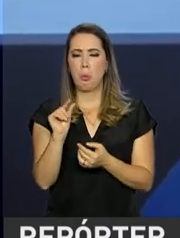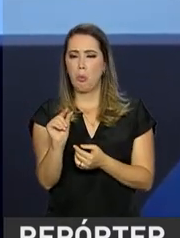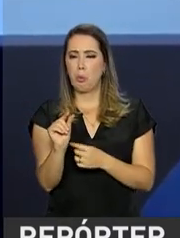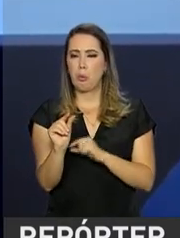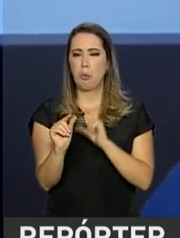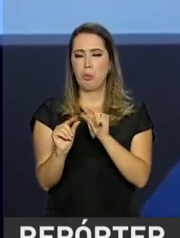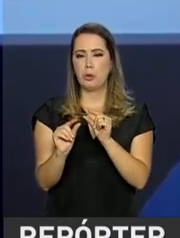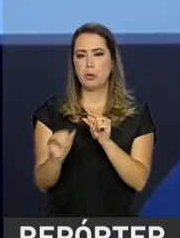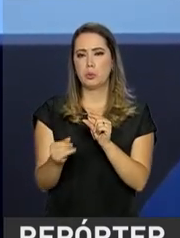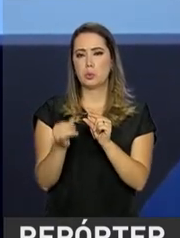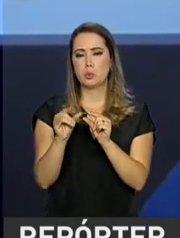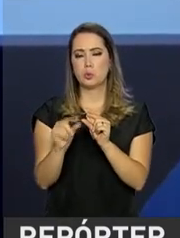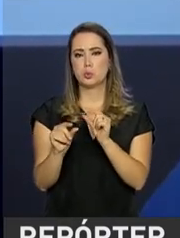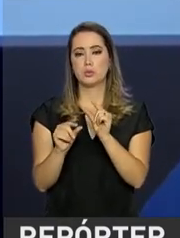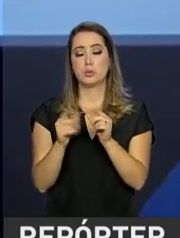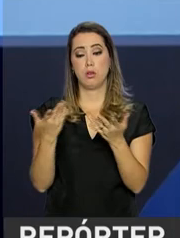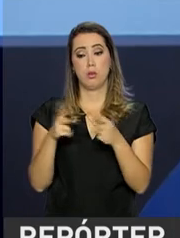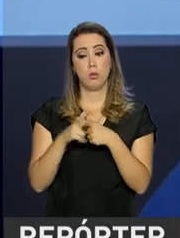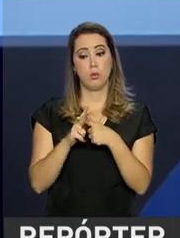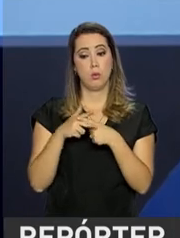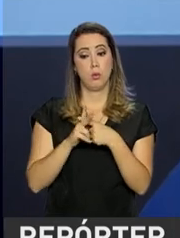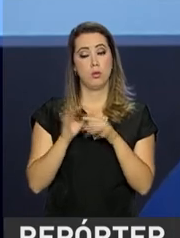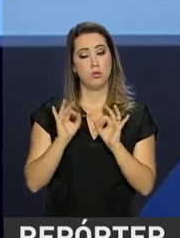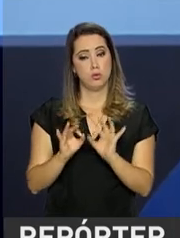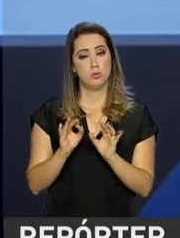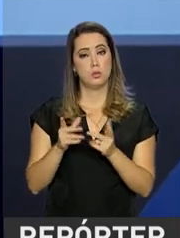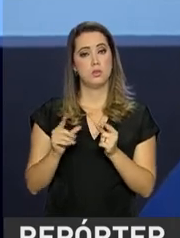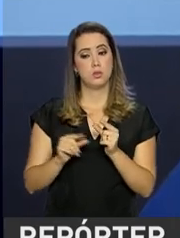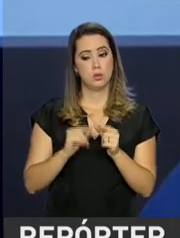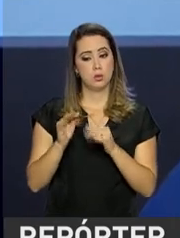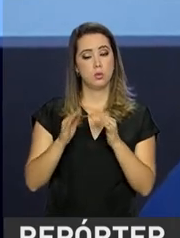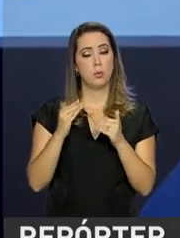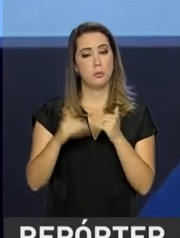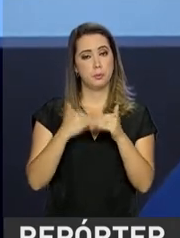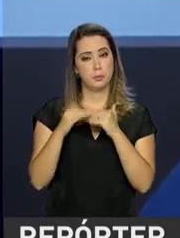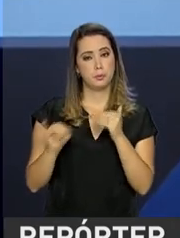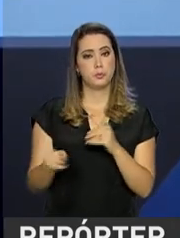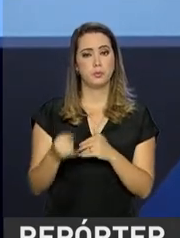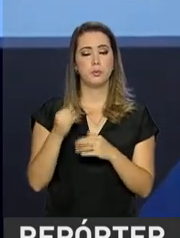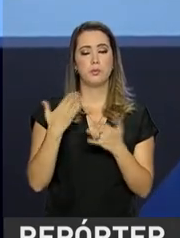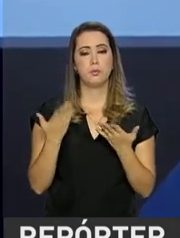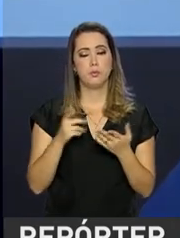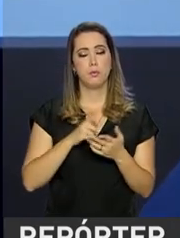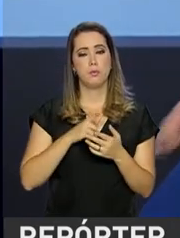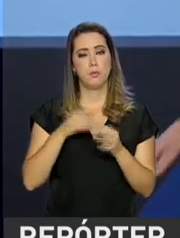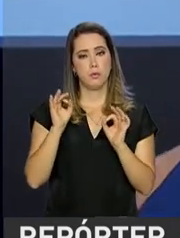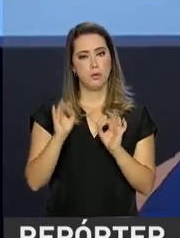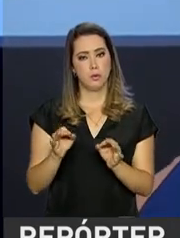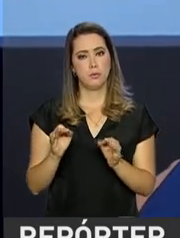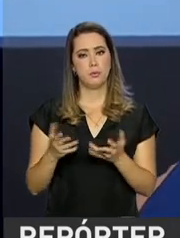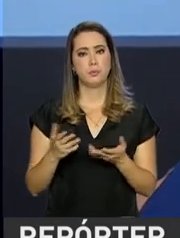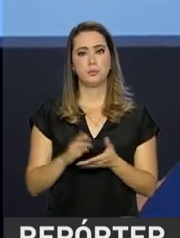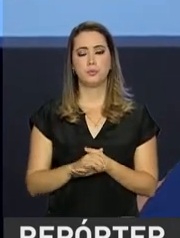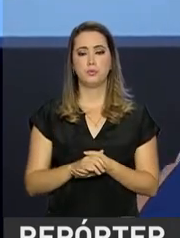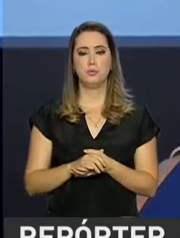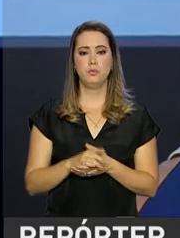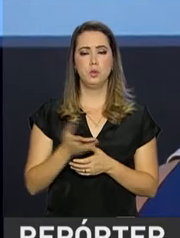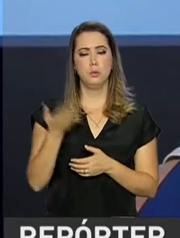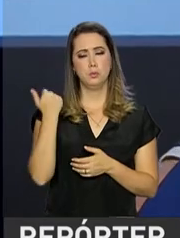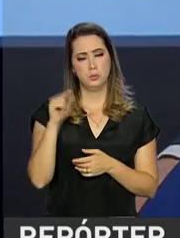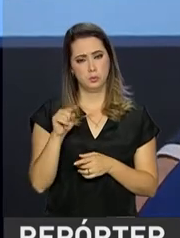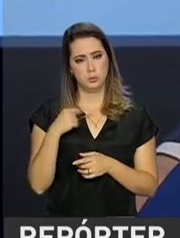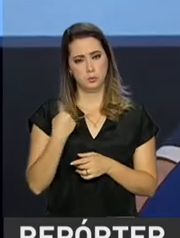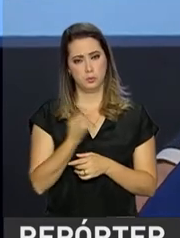juros pequenos que depois agora nós registamos substanciamente para que tenha um rendimento maior naquela